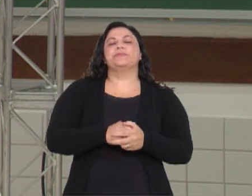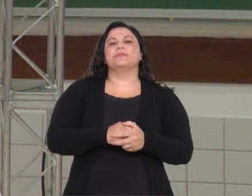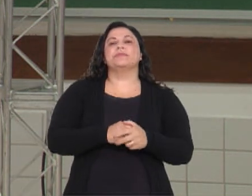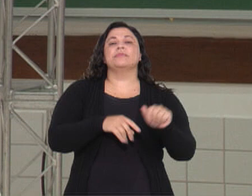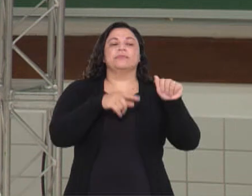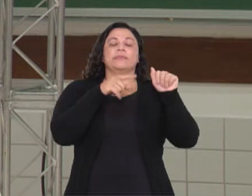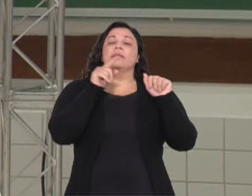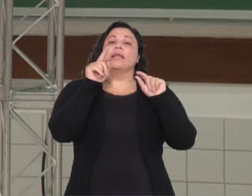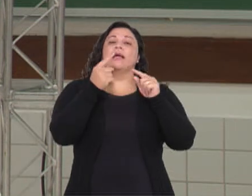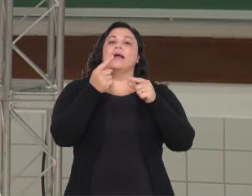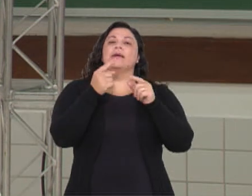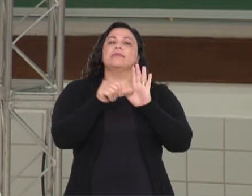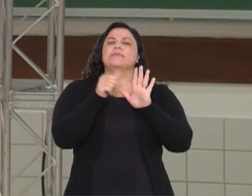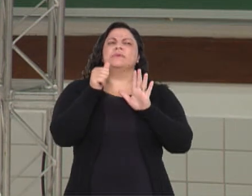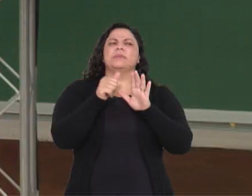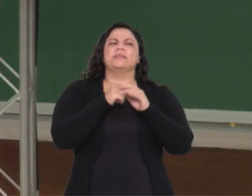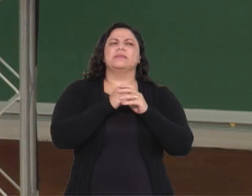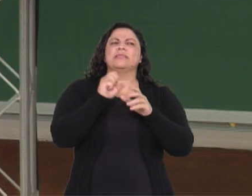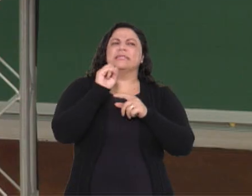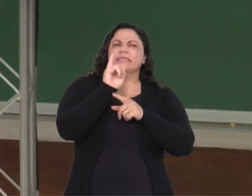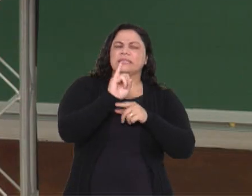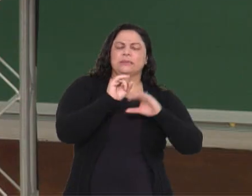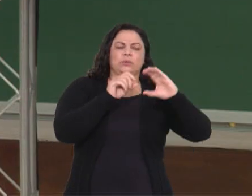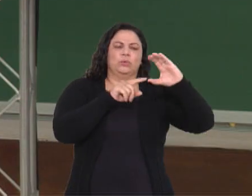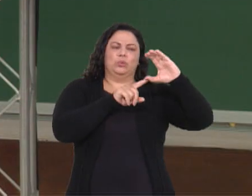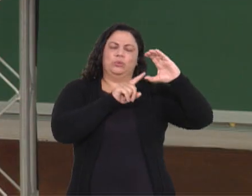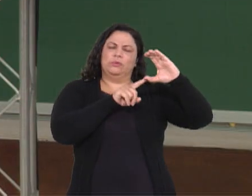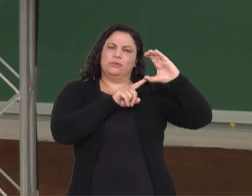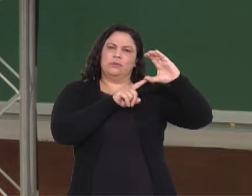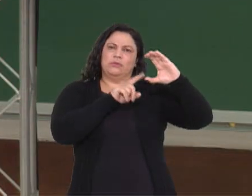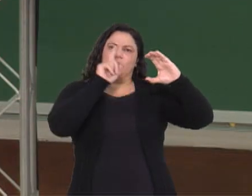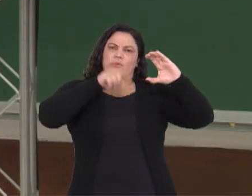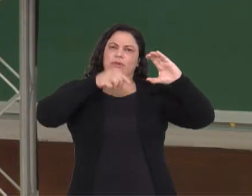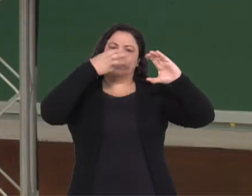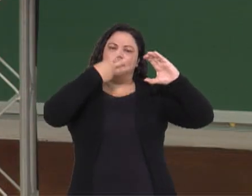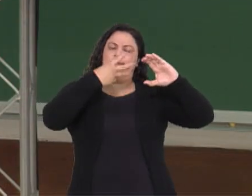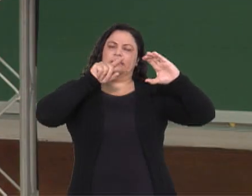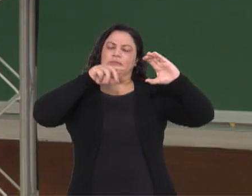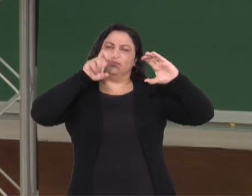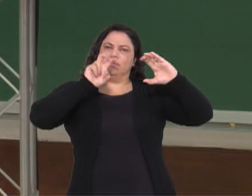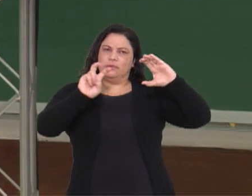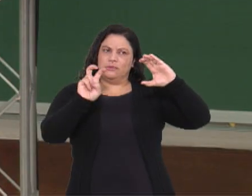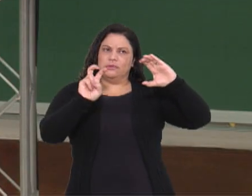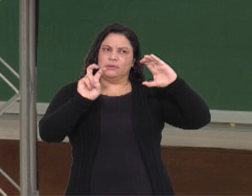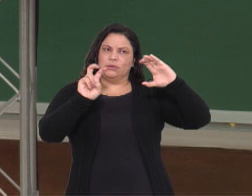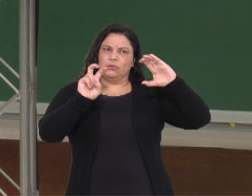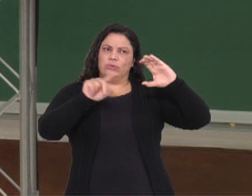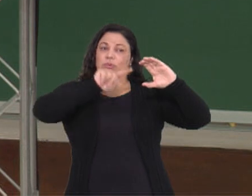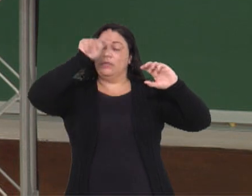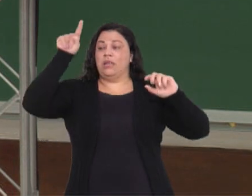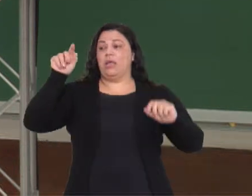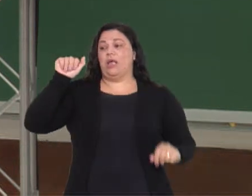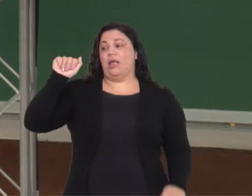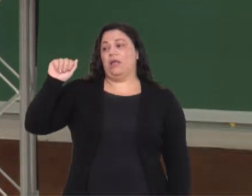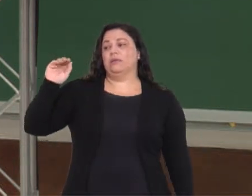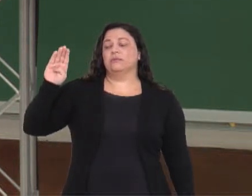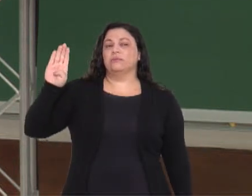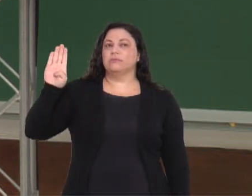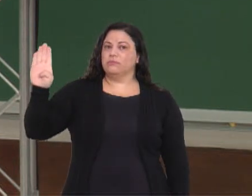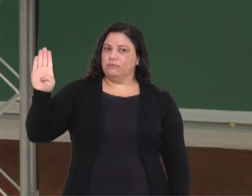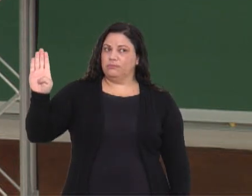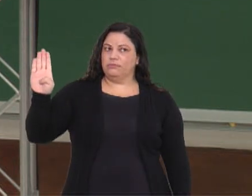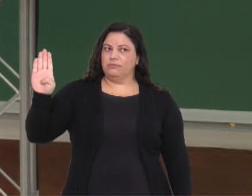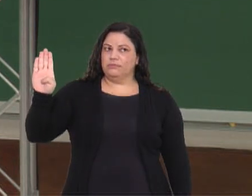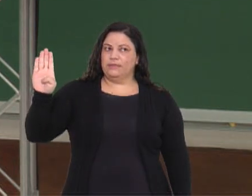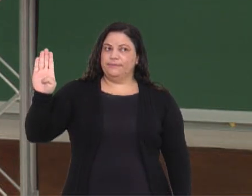Na primeira circunferência, se o centro é 3 e 5 como coordenada, nós teremos como A e B na nossa equação